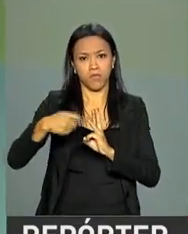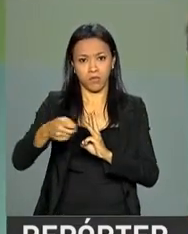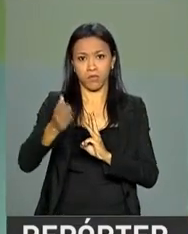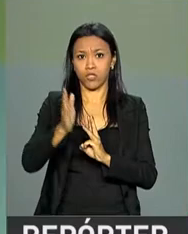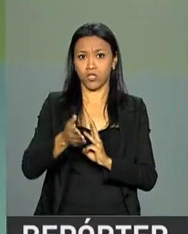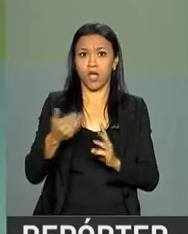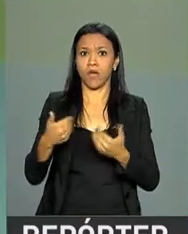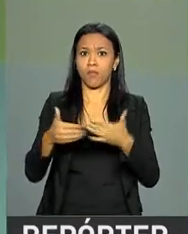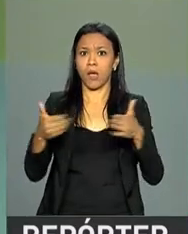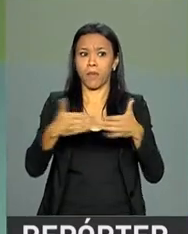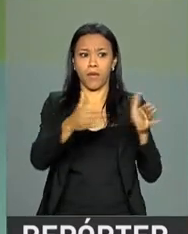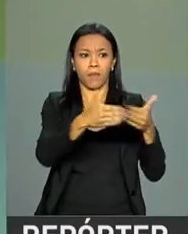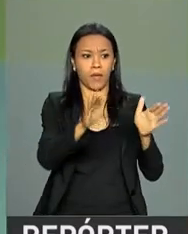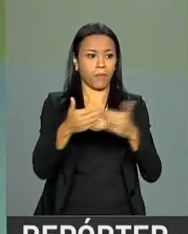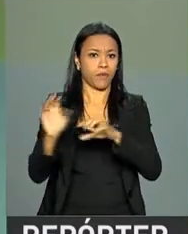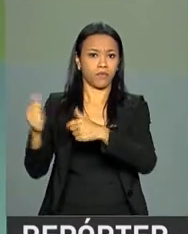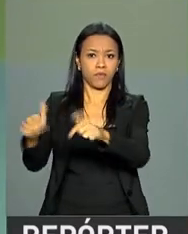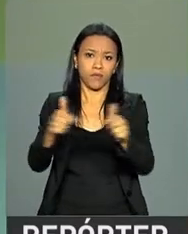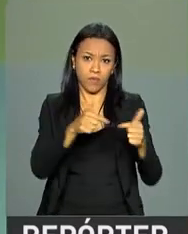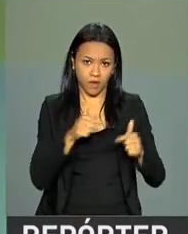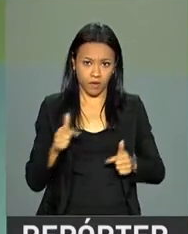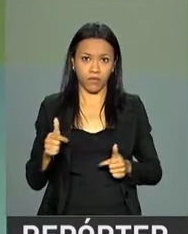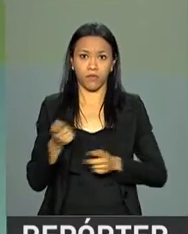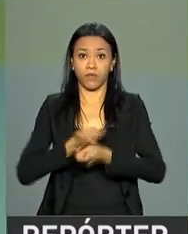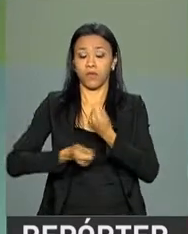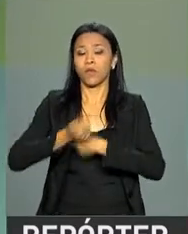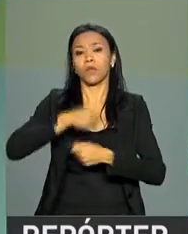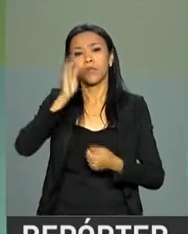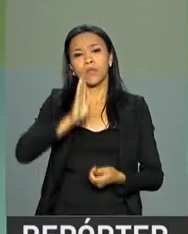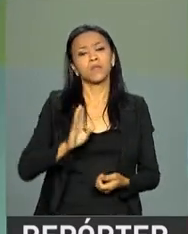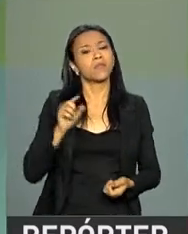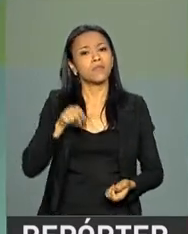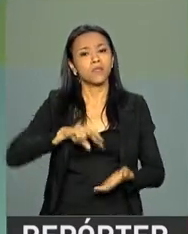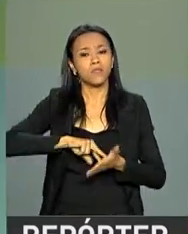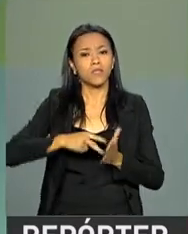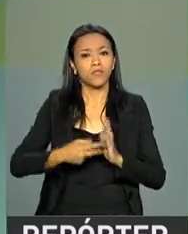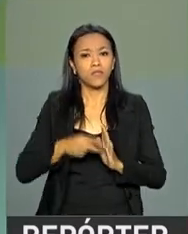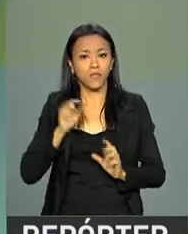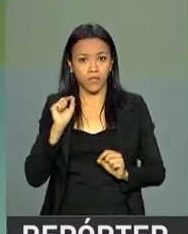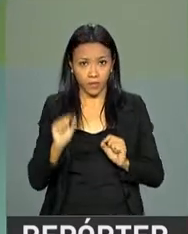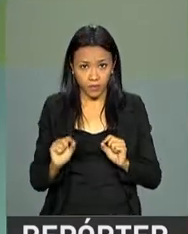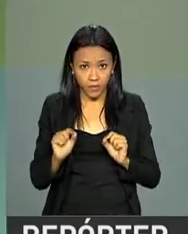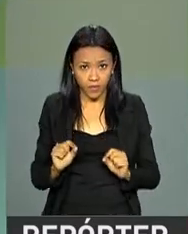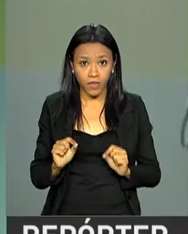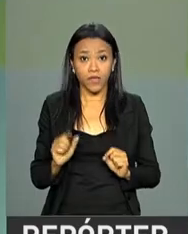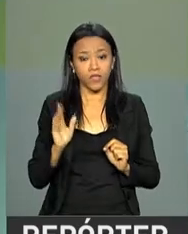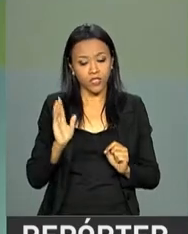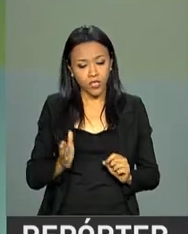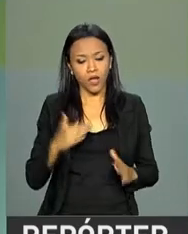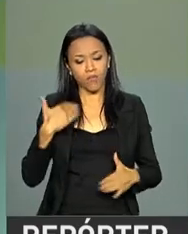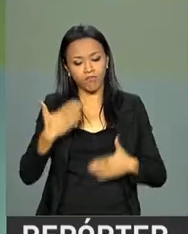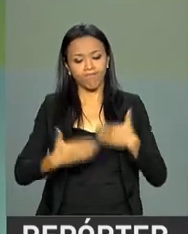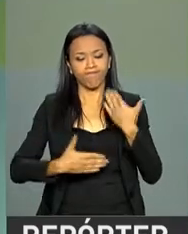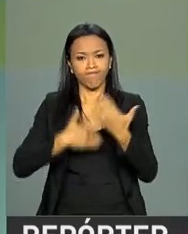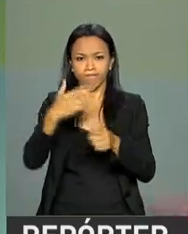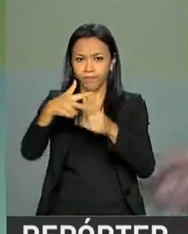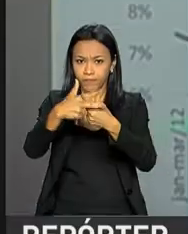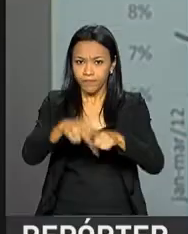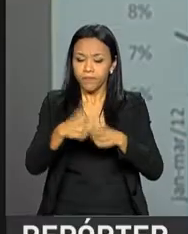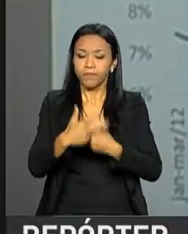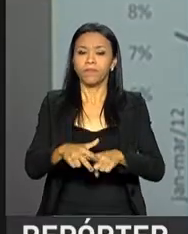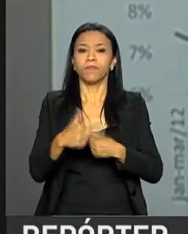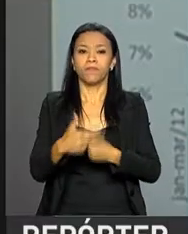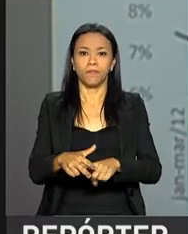de emprego na economia brasileira. Então, isto é algo que já está em processo de ajuste e a